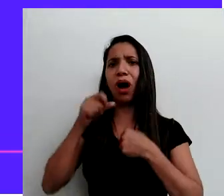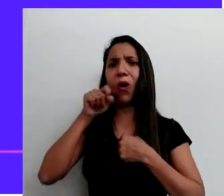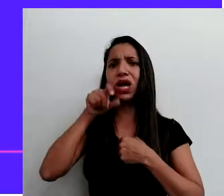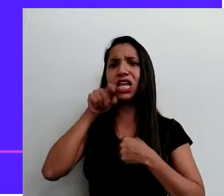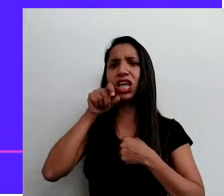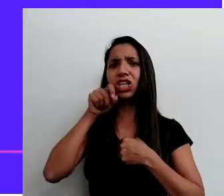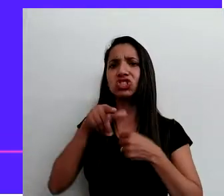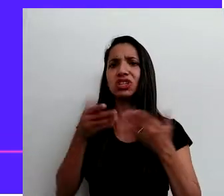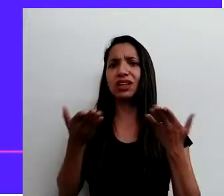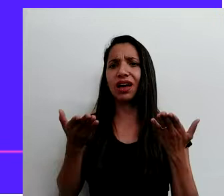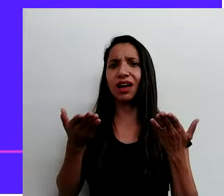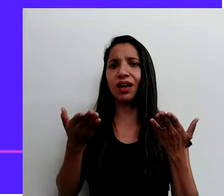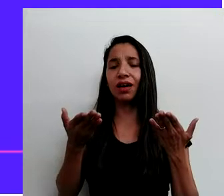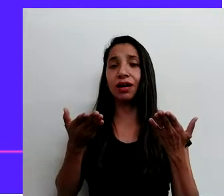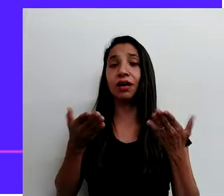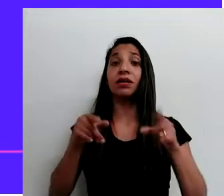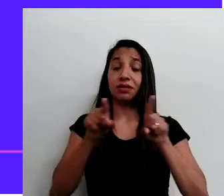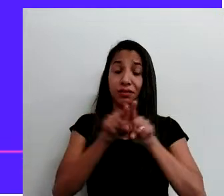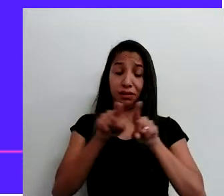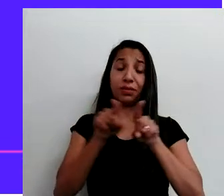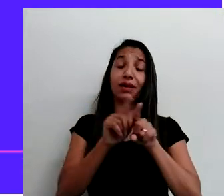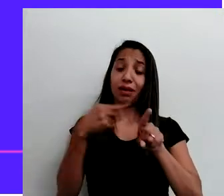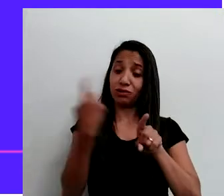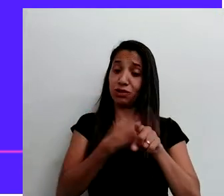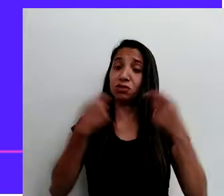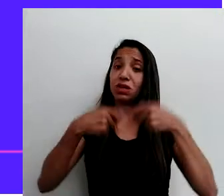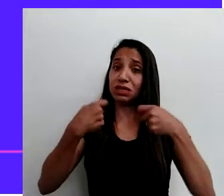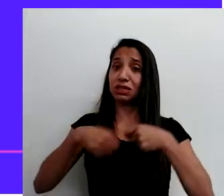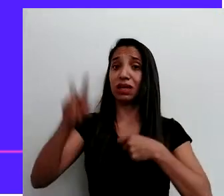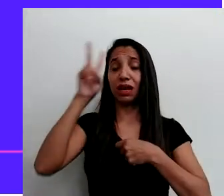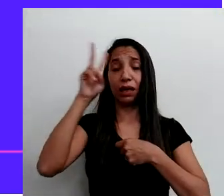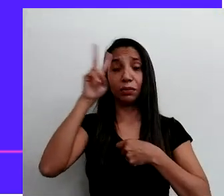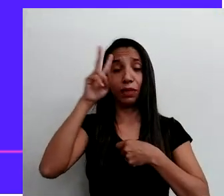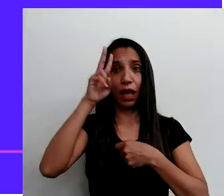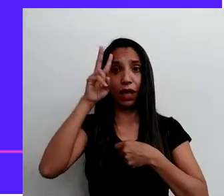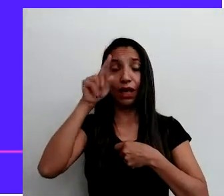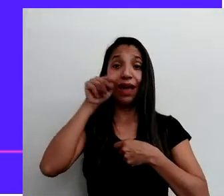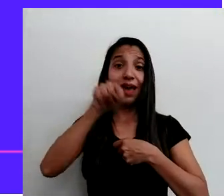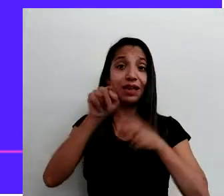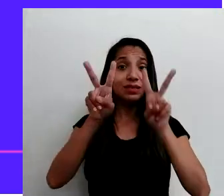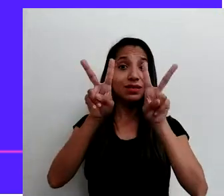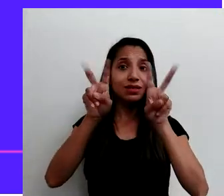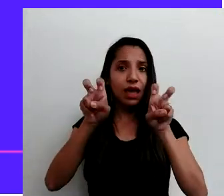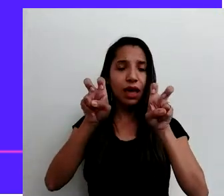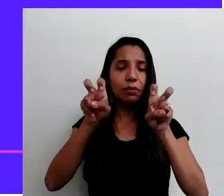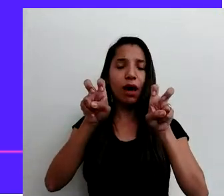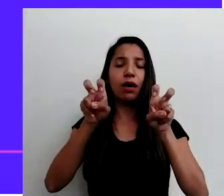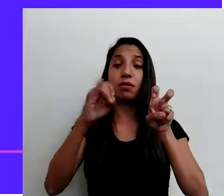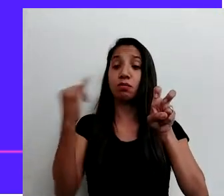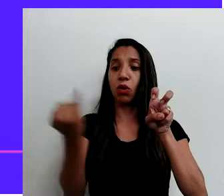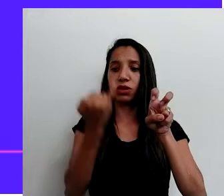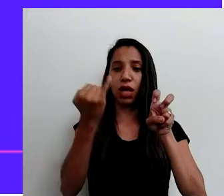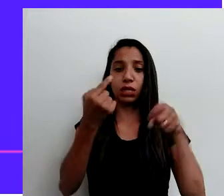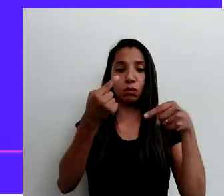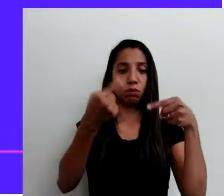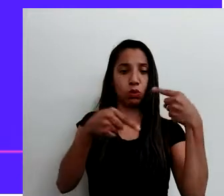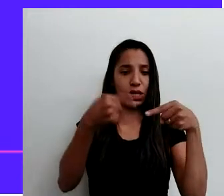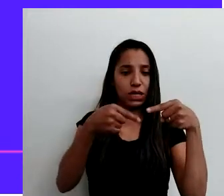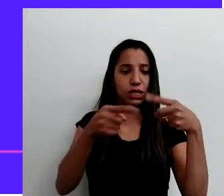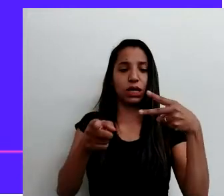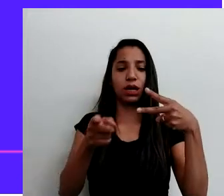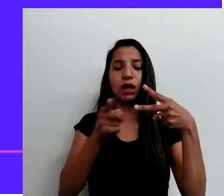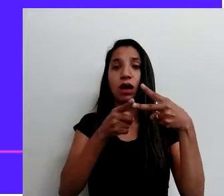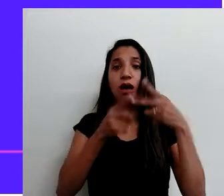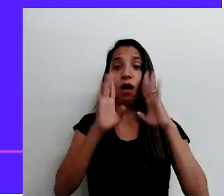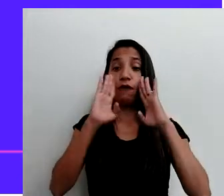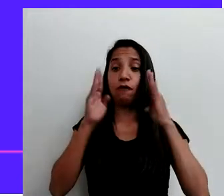exclusivamente orçamentário, é um debate também de qualidade de política, de foco e de compreensão, de novo,